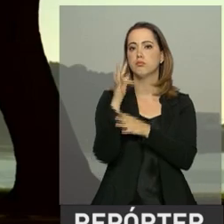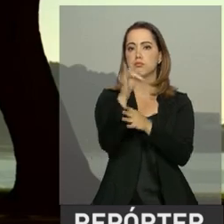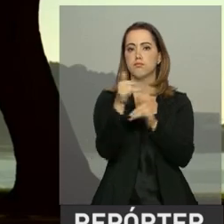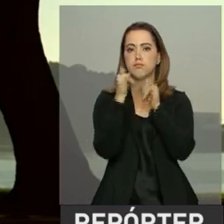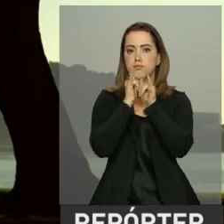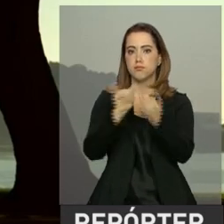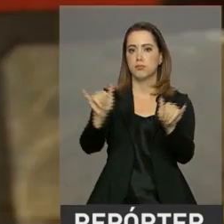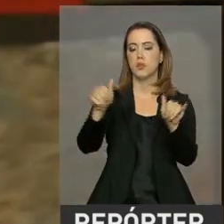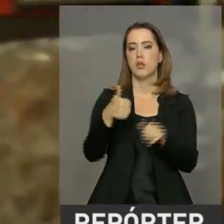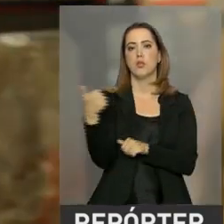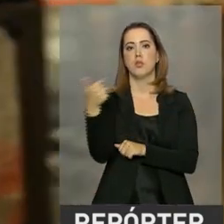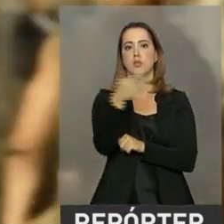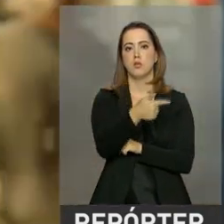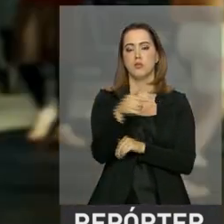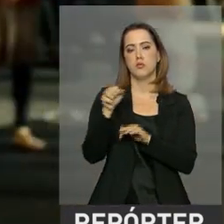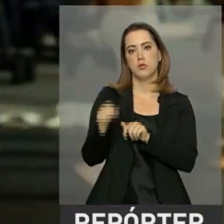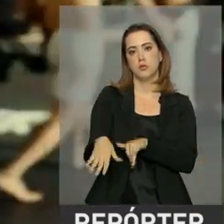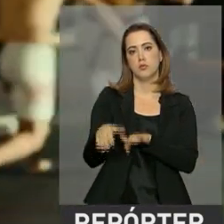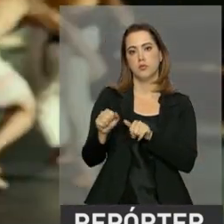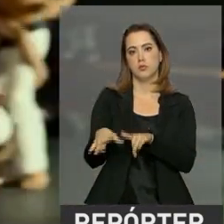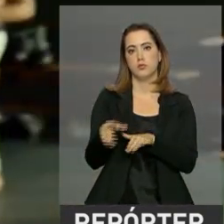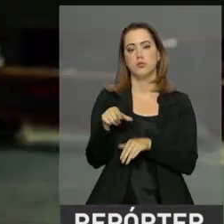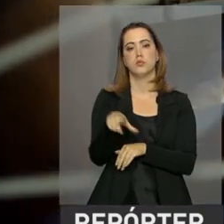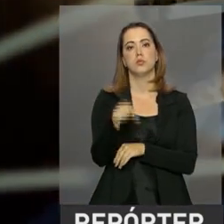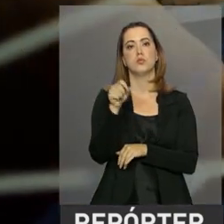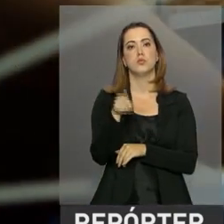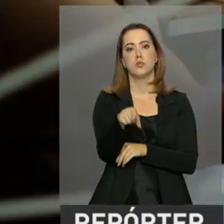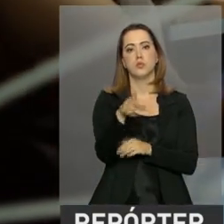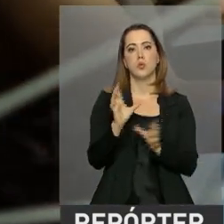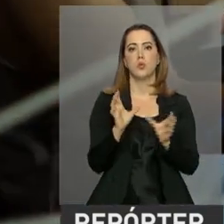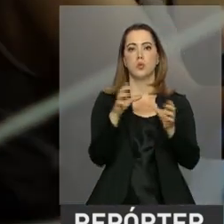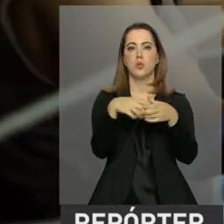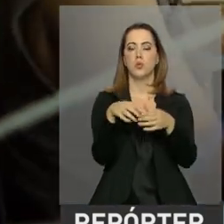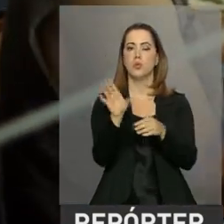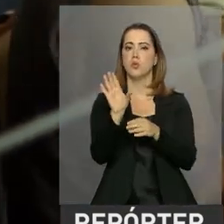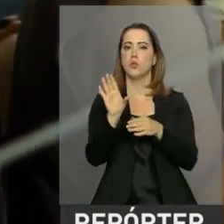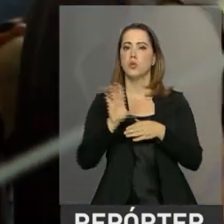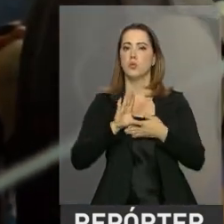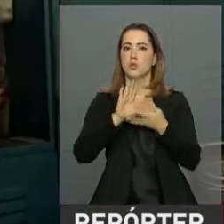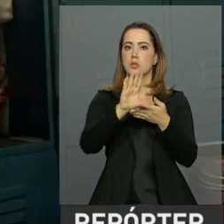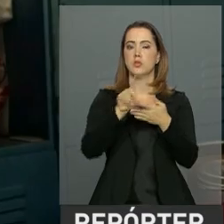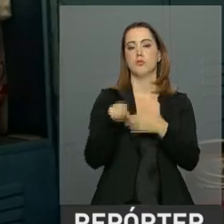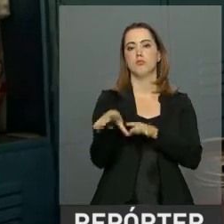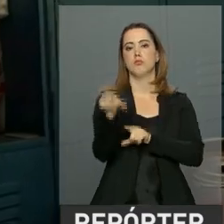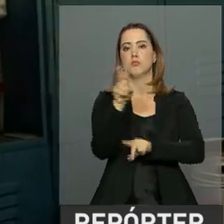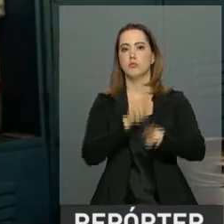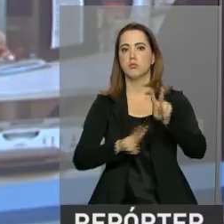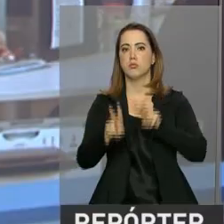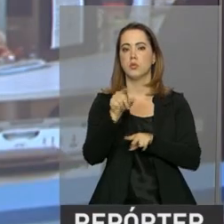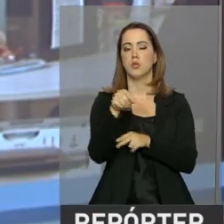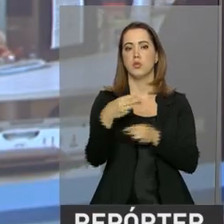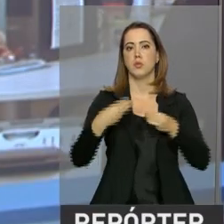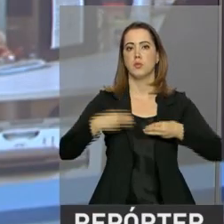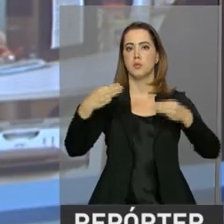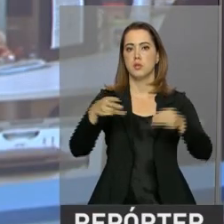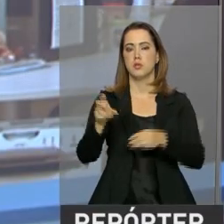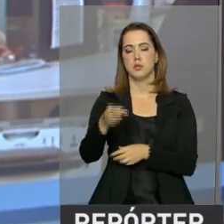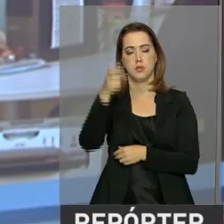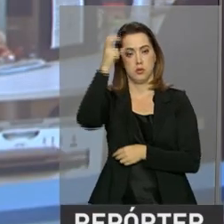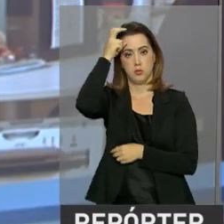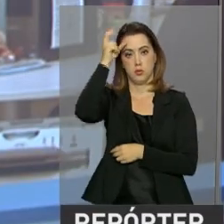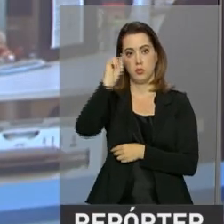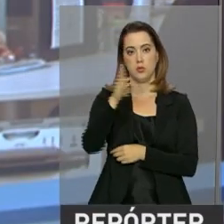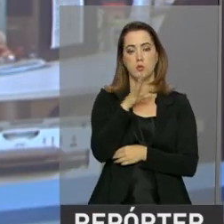São Paulo no dia 12 de Setembro os integrantes da comissão avaliadora foram eleitos pelo Ministério da Cultura para